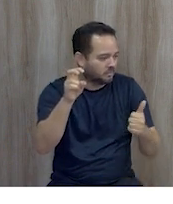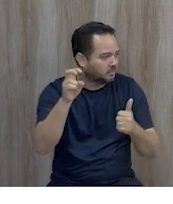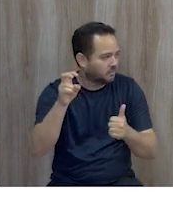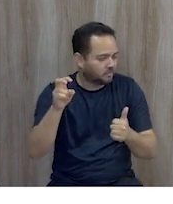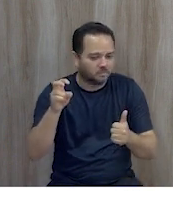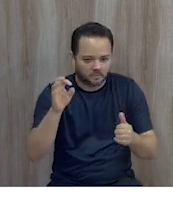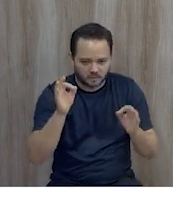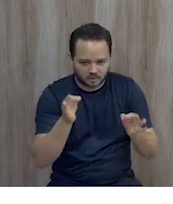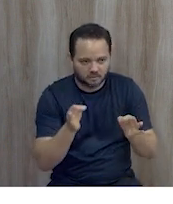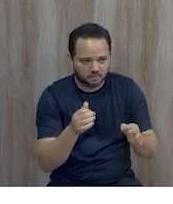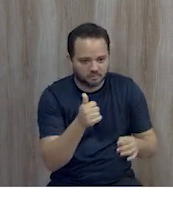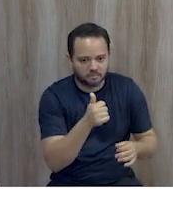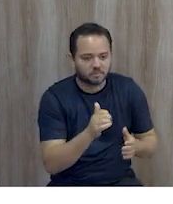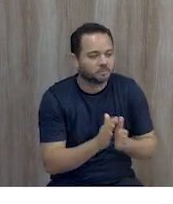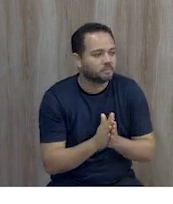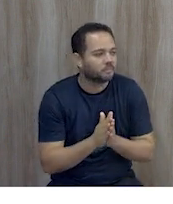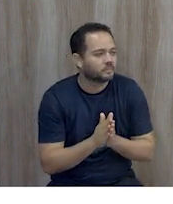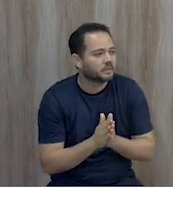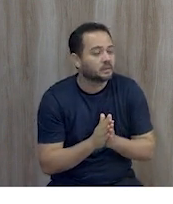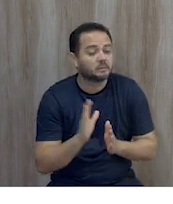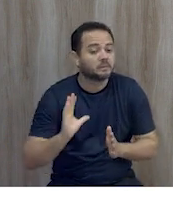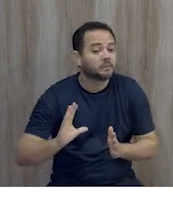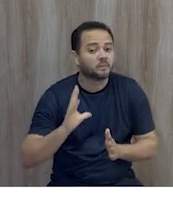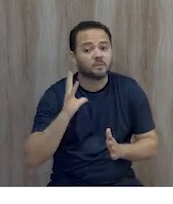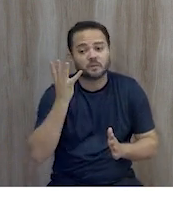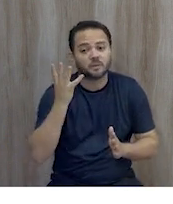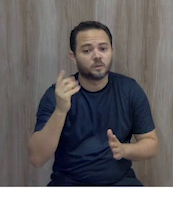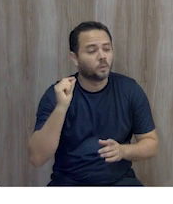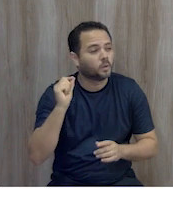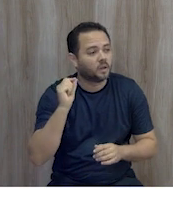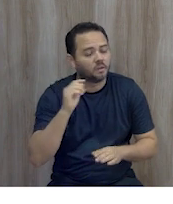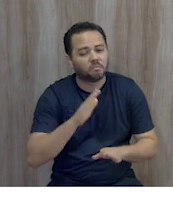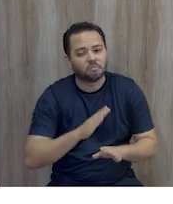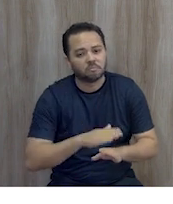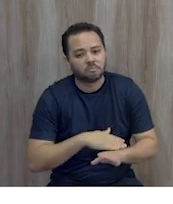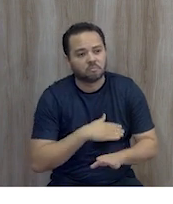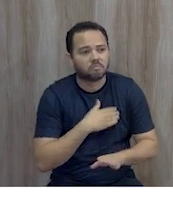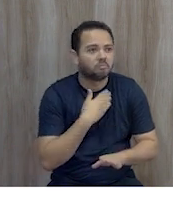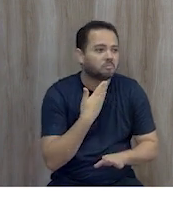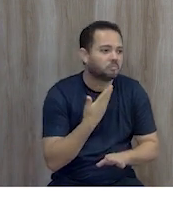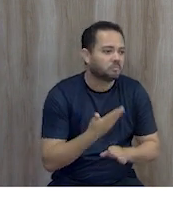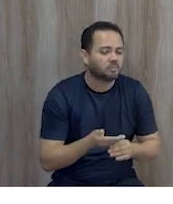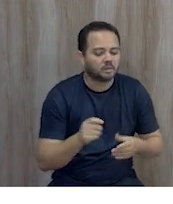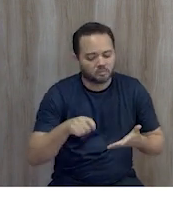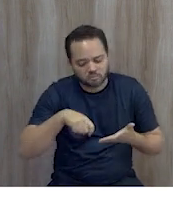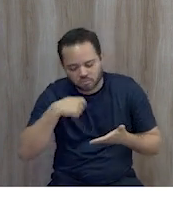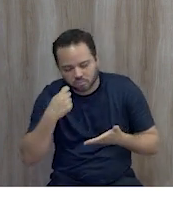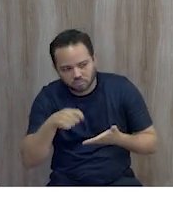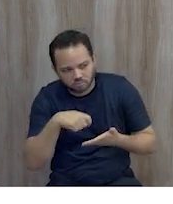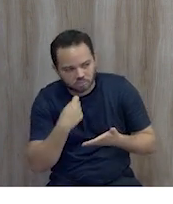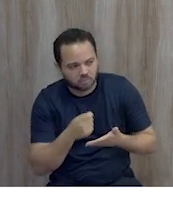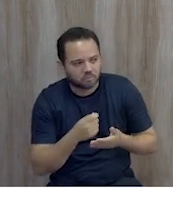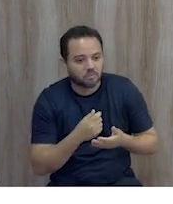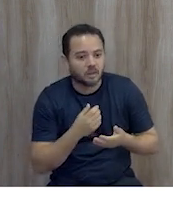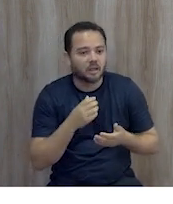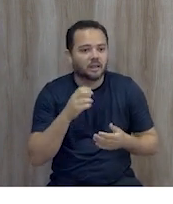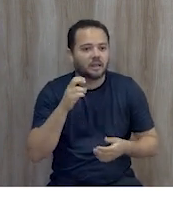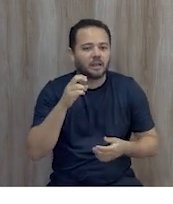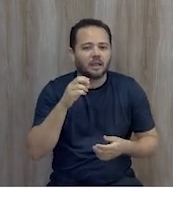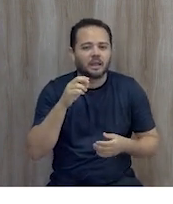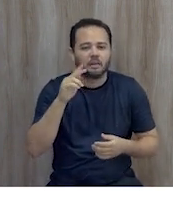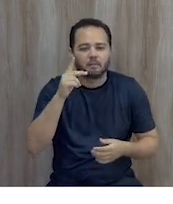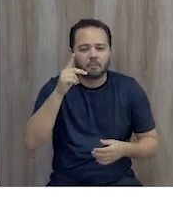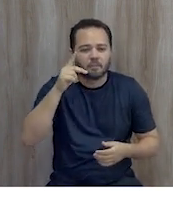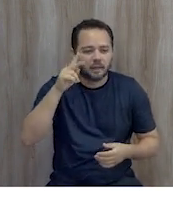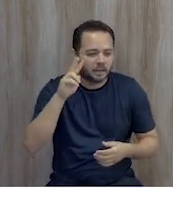5,5, certo? O que acontece durante o dia quando a gente se alimenta? Esse pH ele cai a um